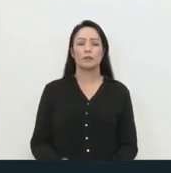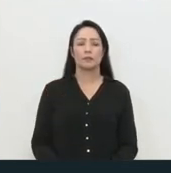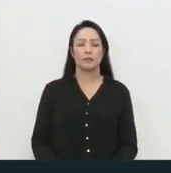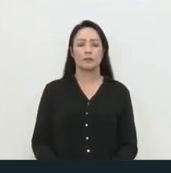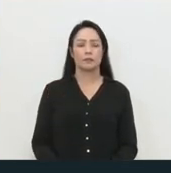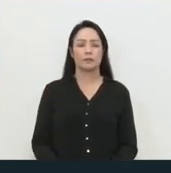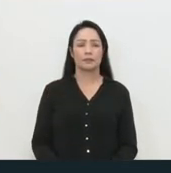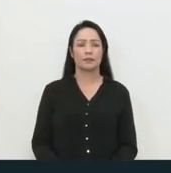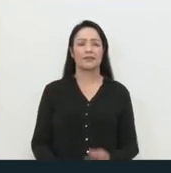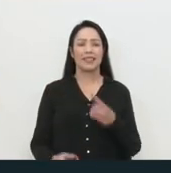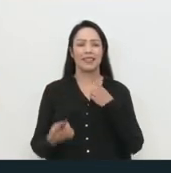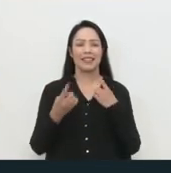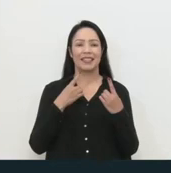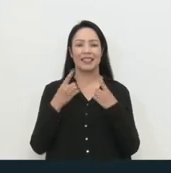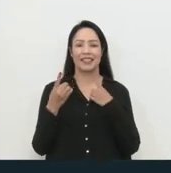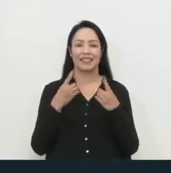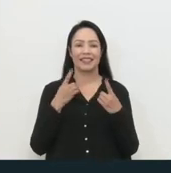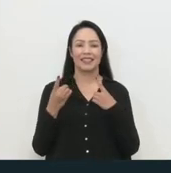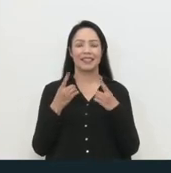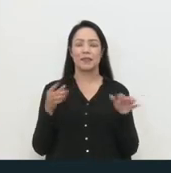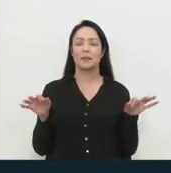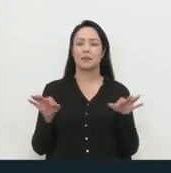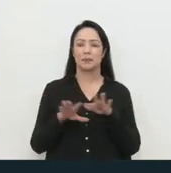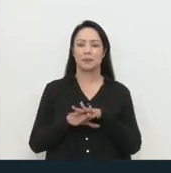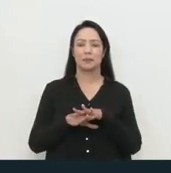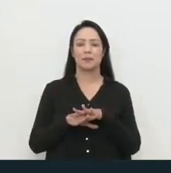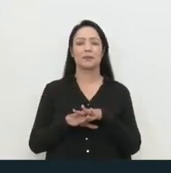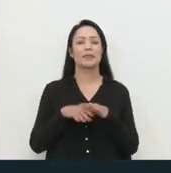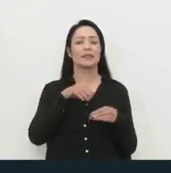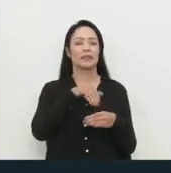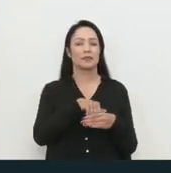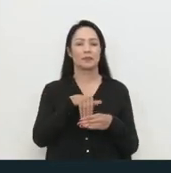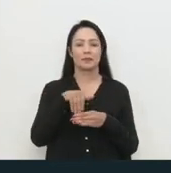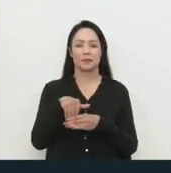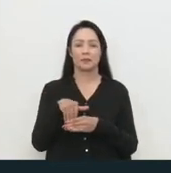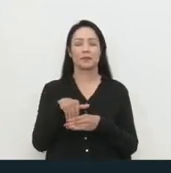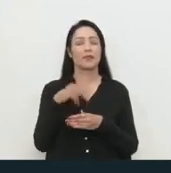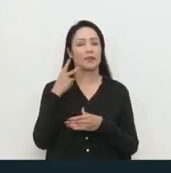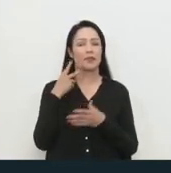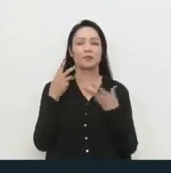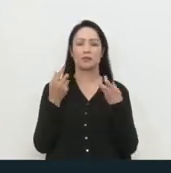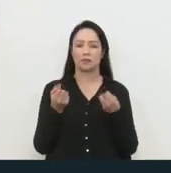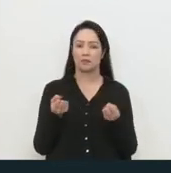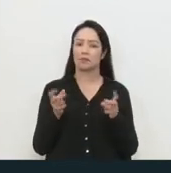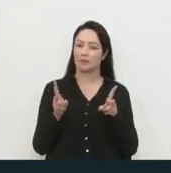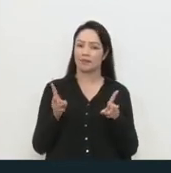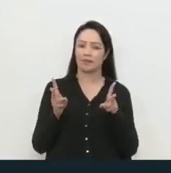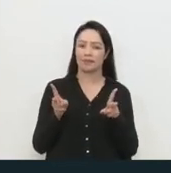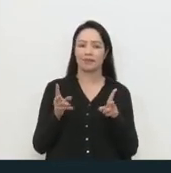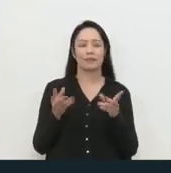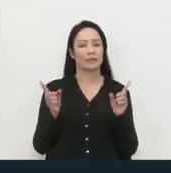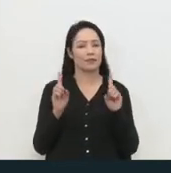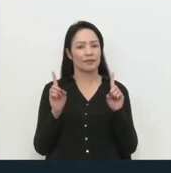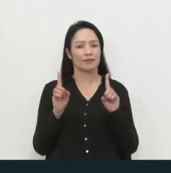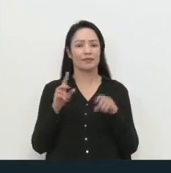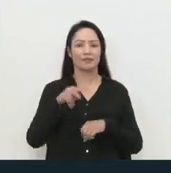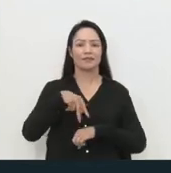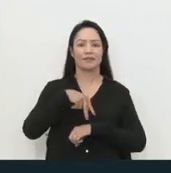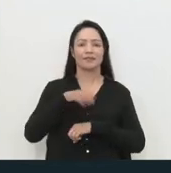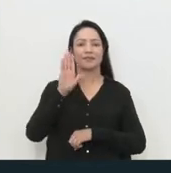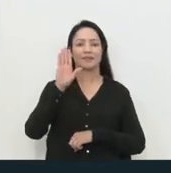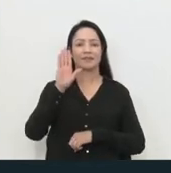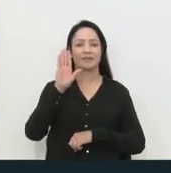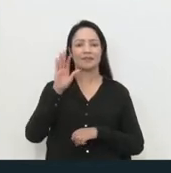em discussão encerrada a discussão em votação os vereadores favorais Como estão os contratos se manifeste